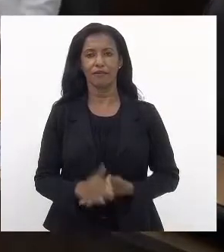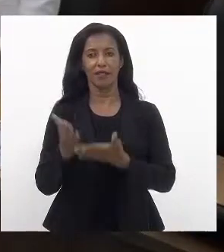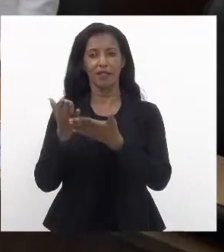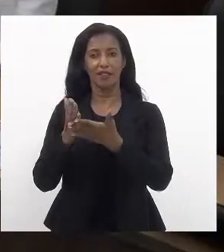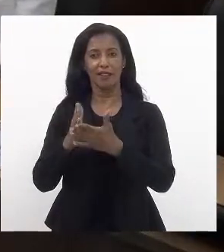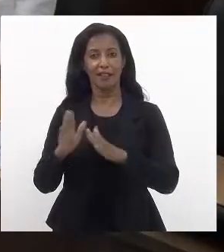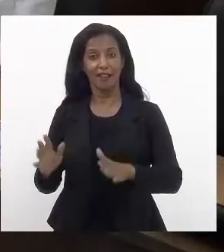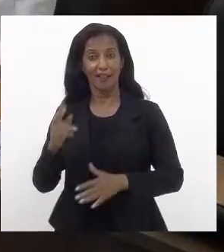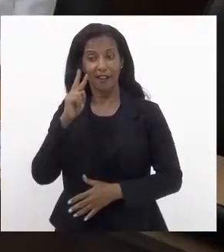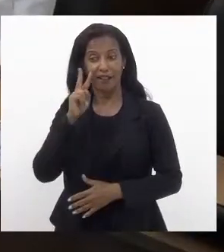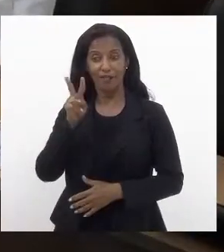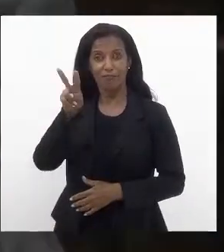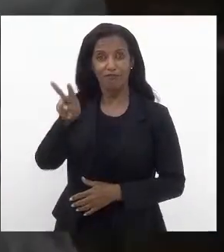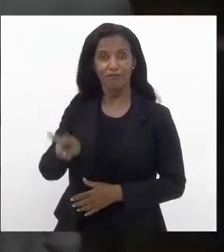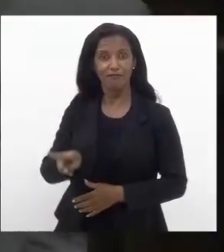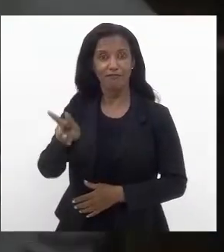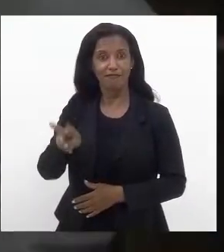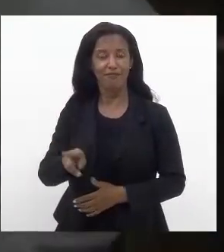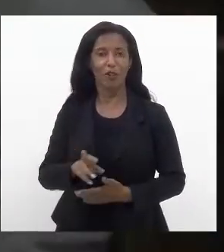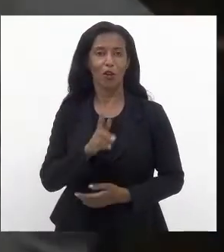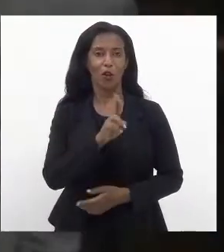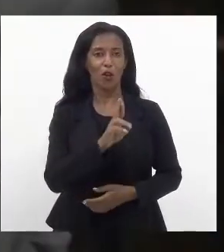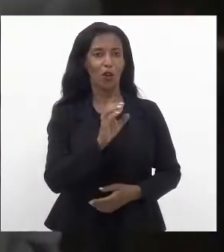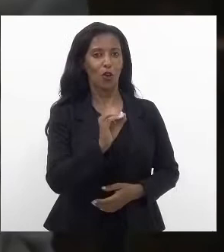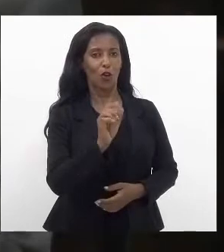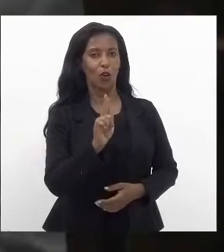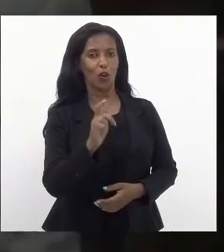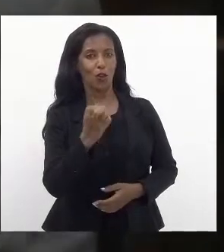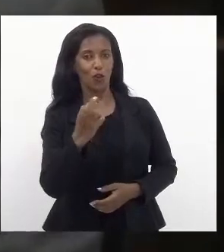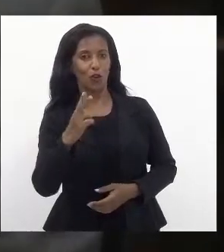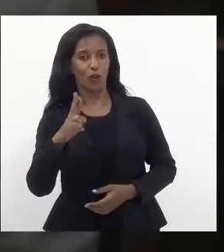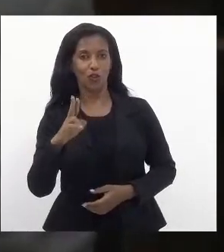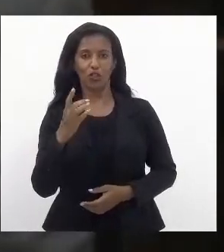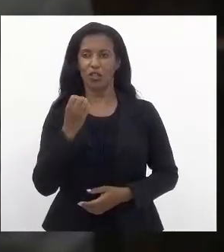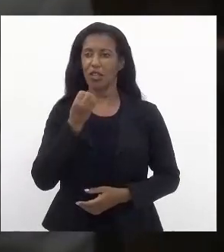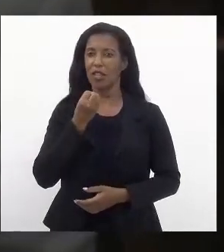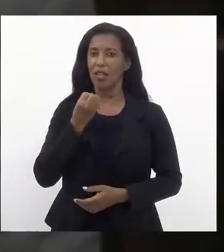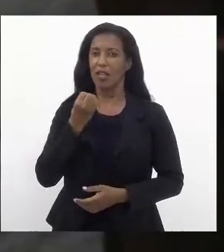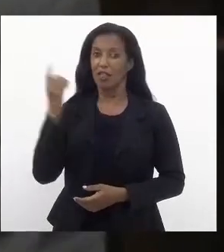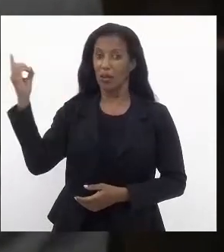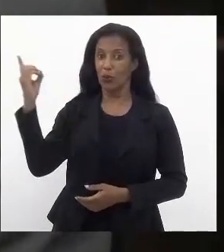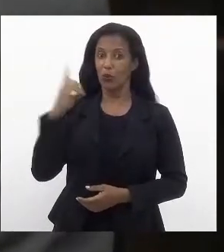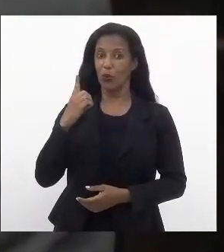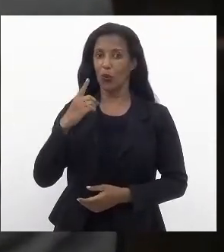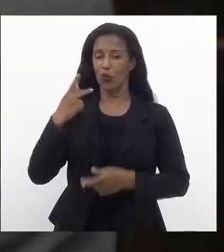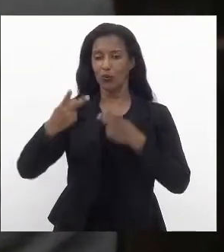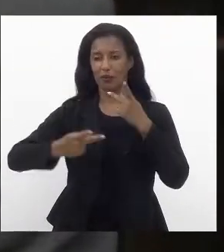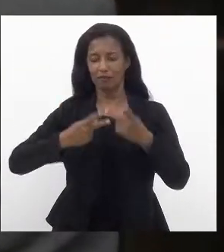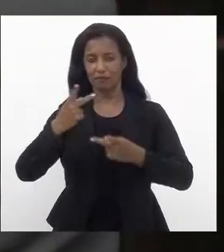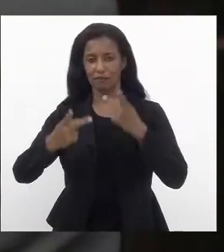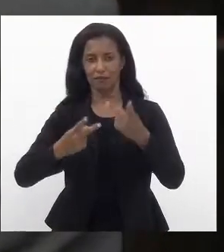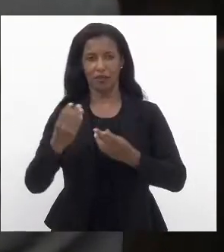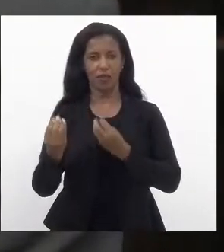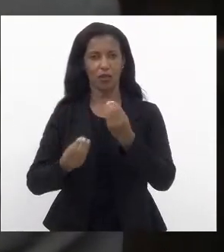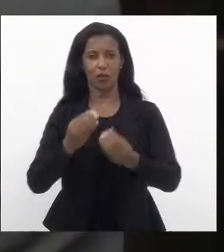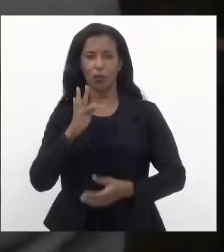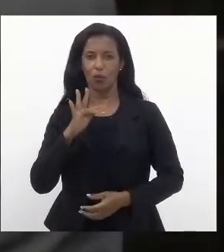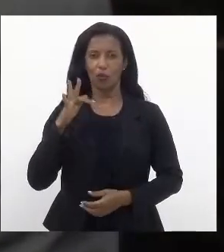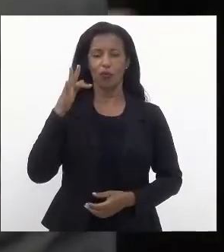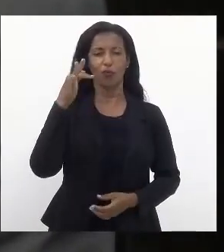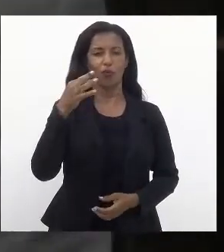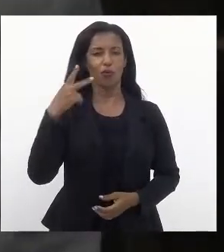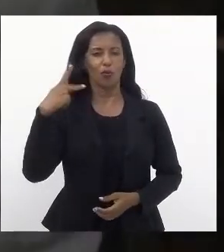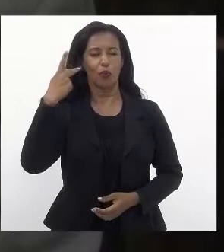Acabamos de verificar que o Roger tem o dom da palavra, né? E como o futuro bom